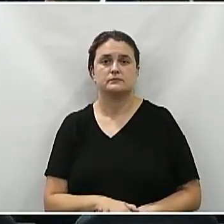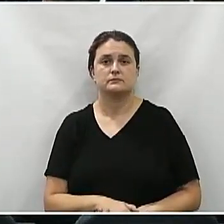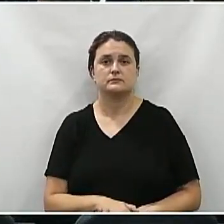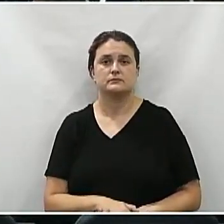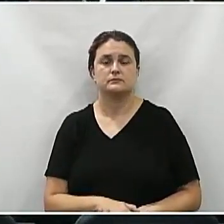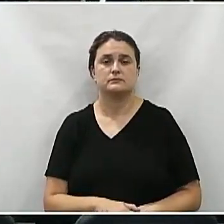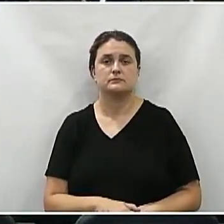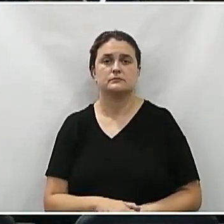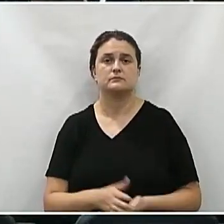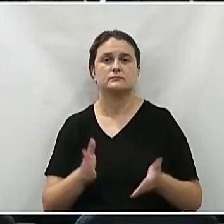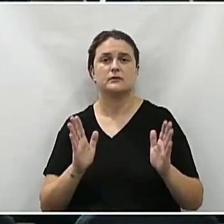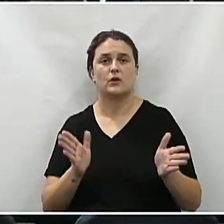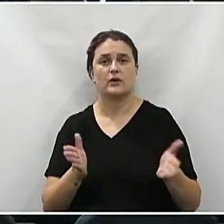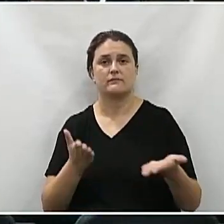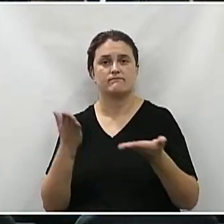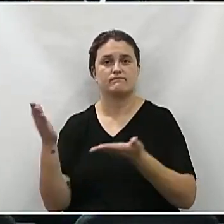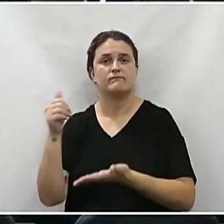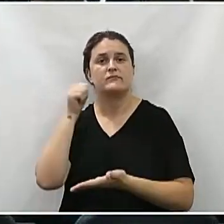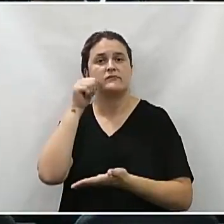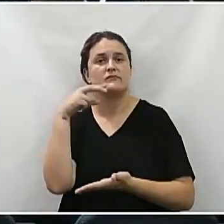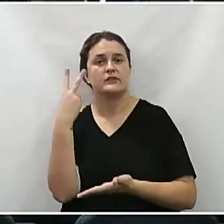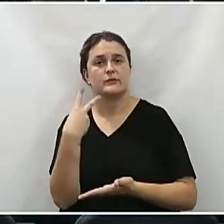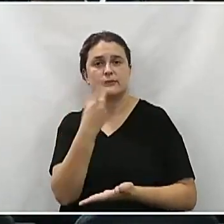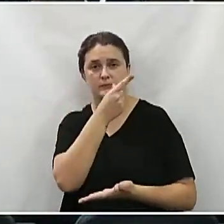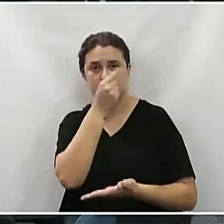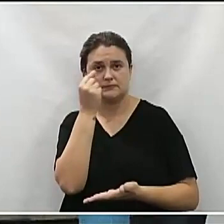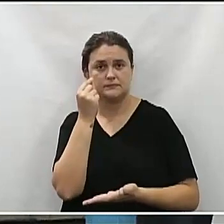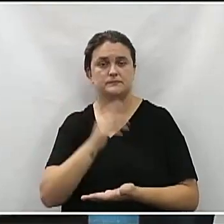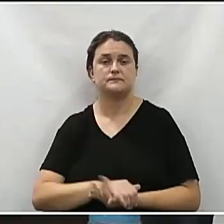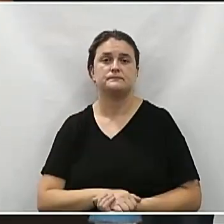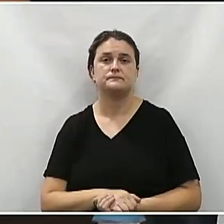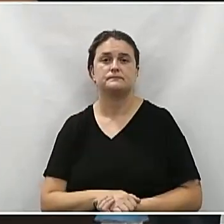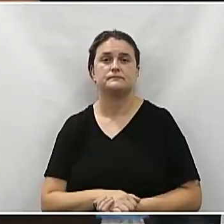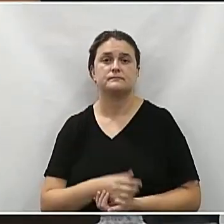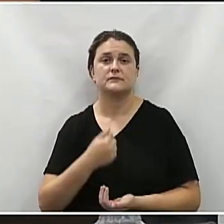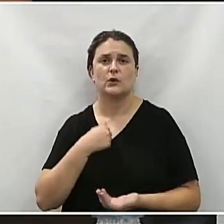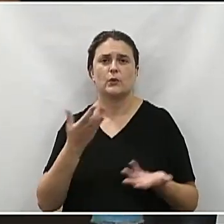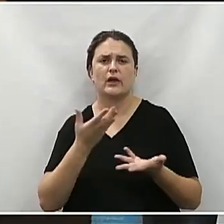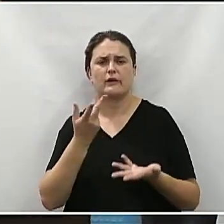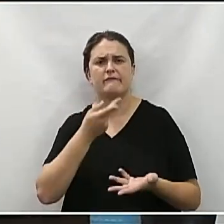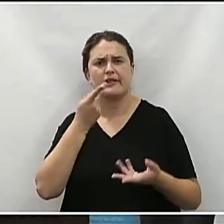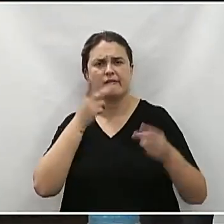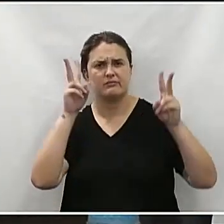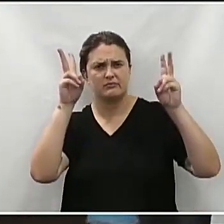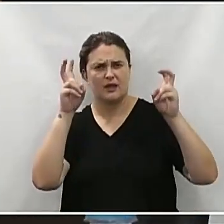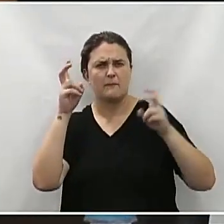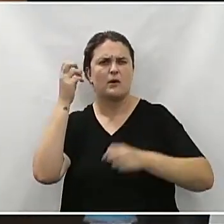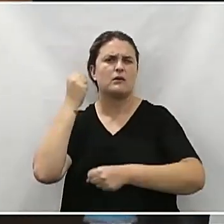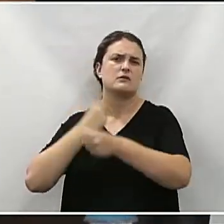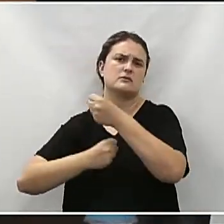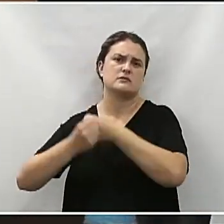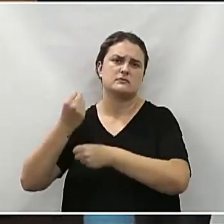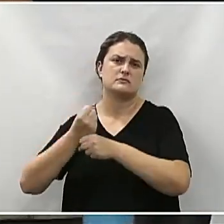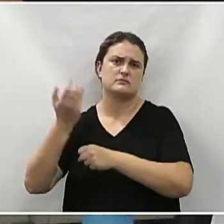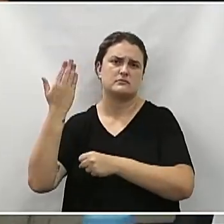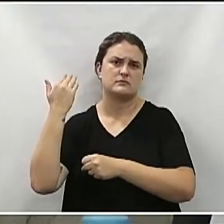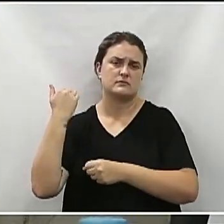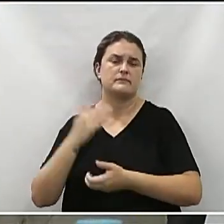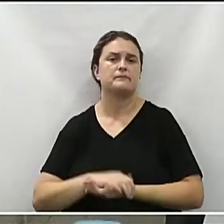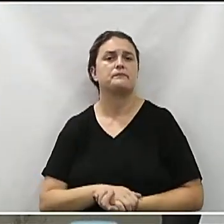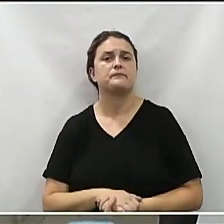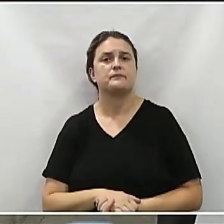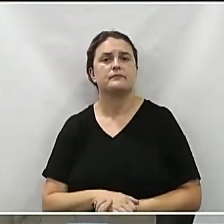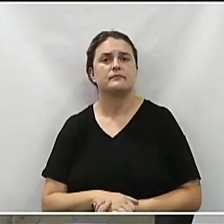com a palavra vereadora Alandra Roveda eu quero entrar num assunto que desde o ano passado eu mexi